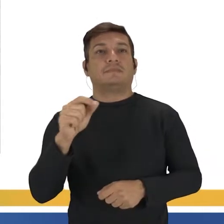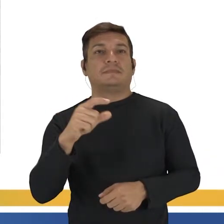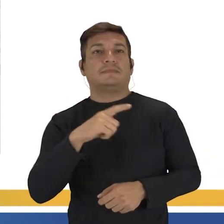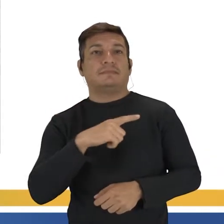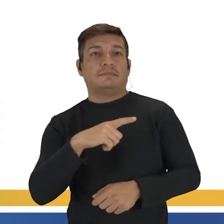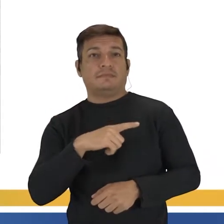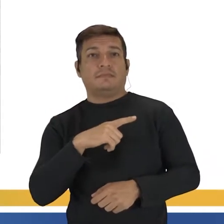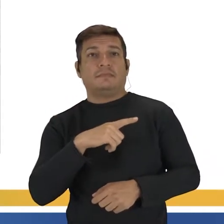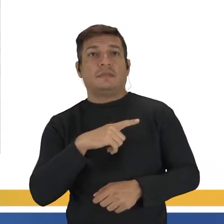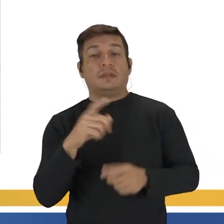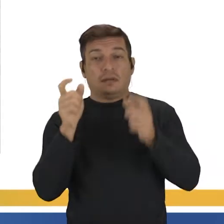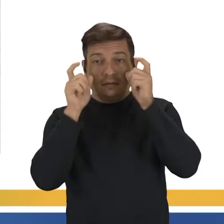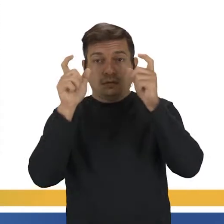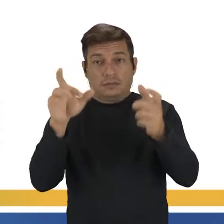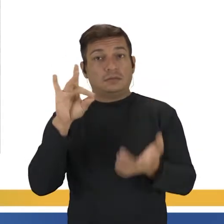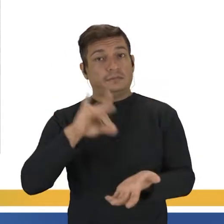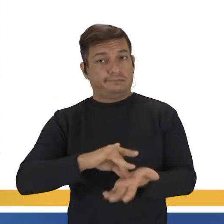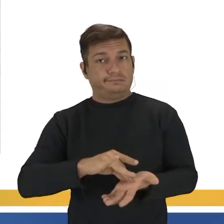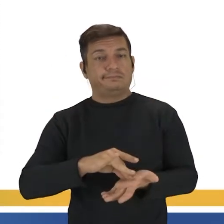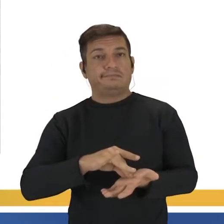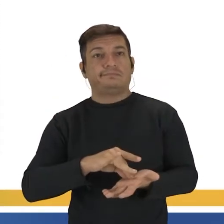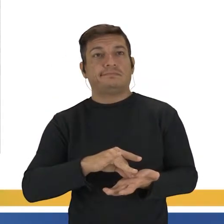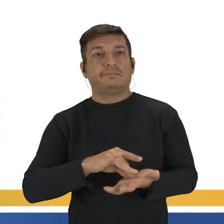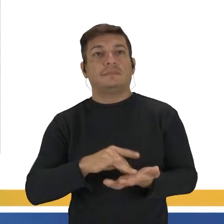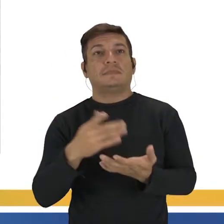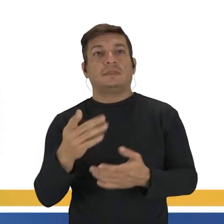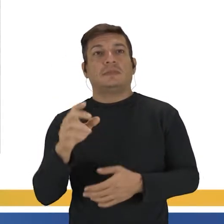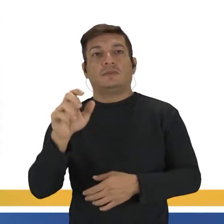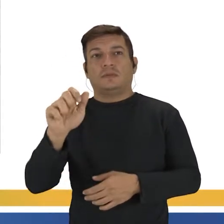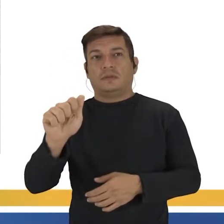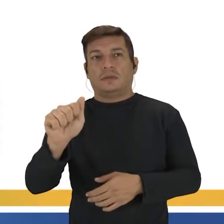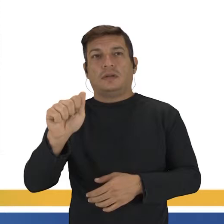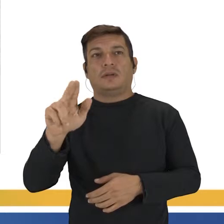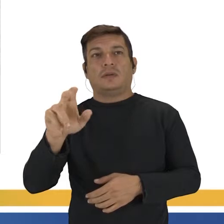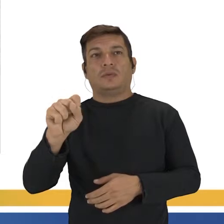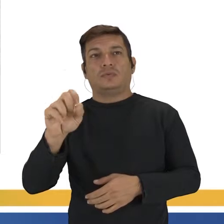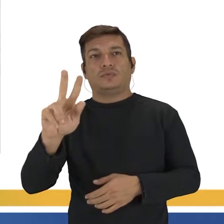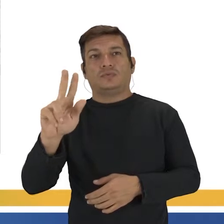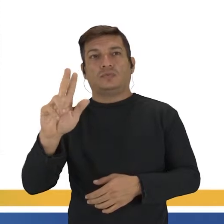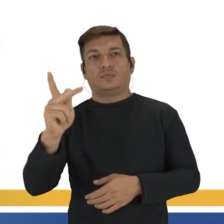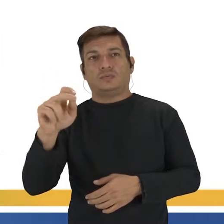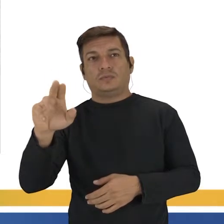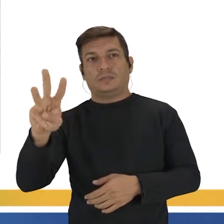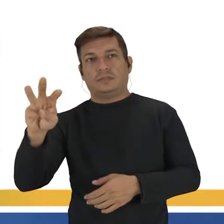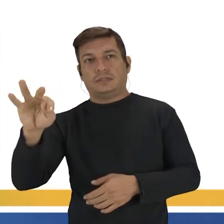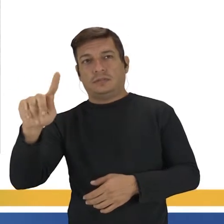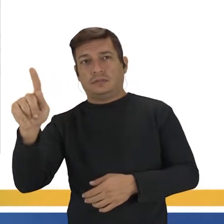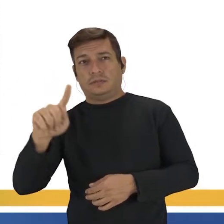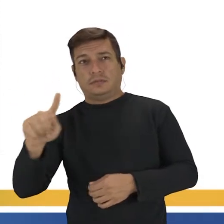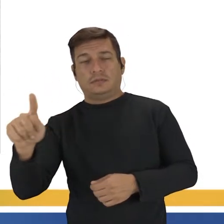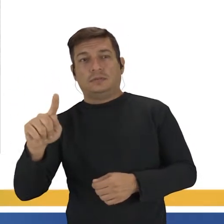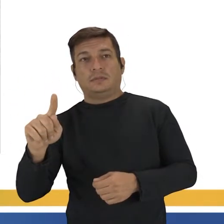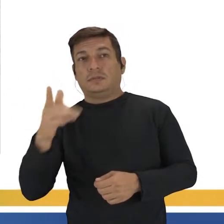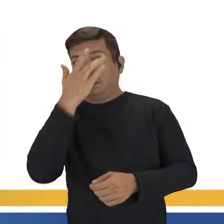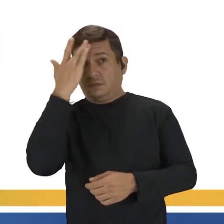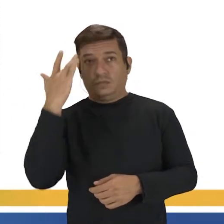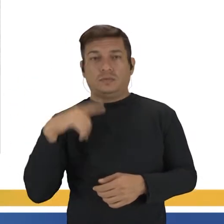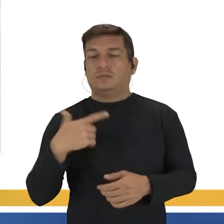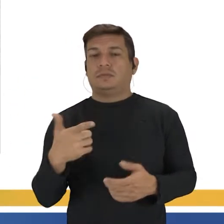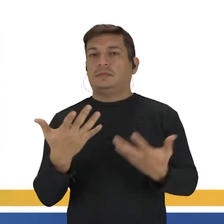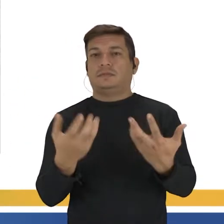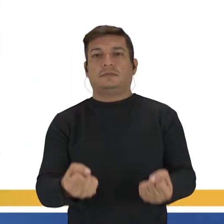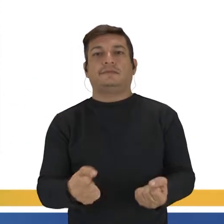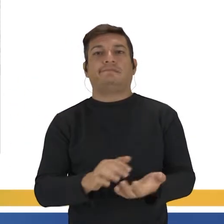de alguns interesses concretos, então Auschwitz não teria sido possível. As pessoas não teriam